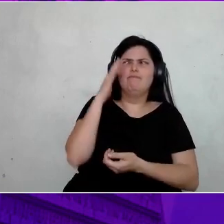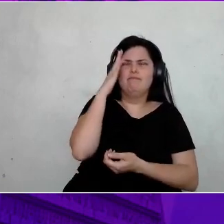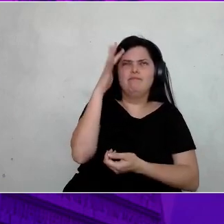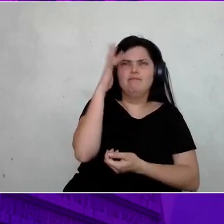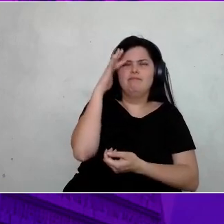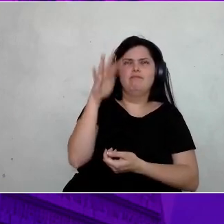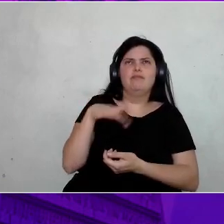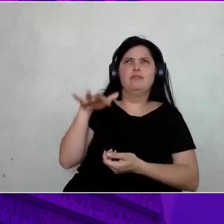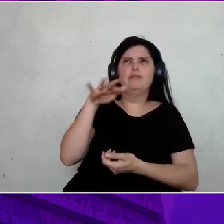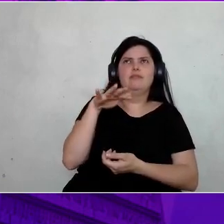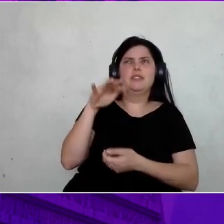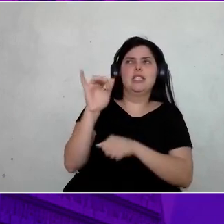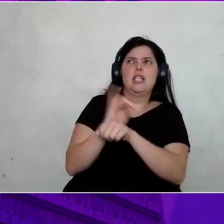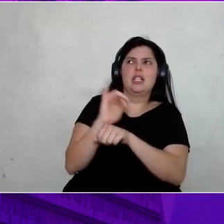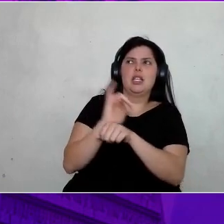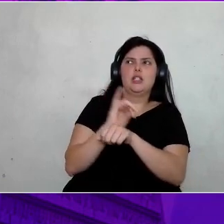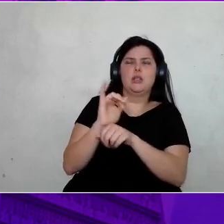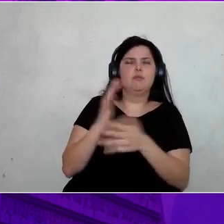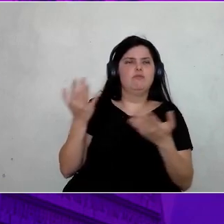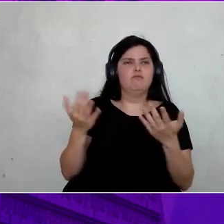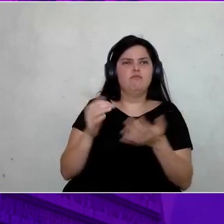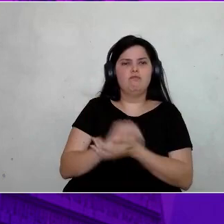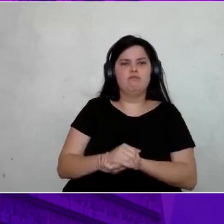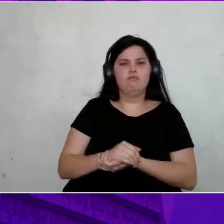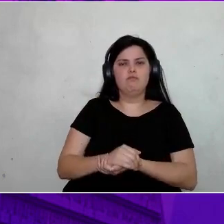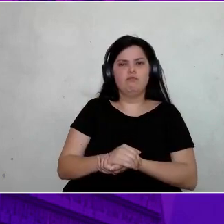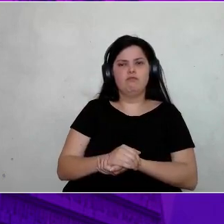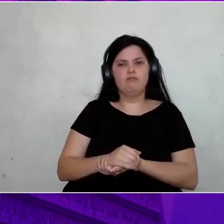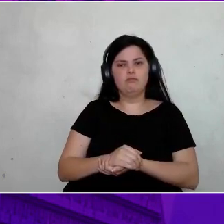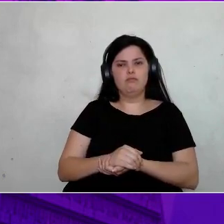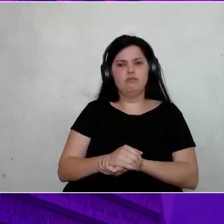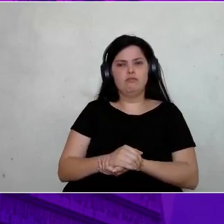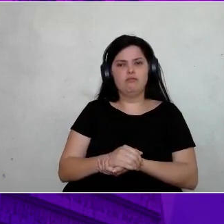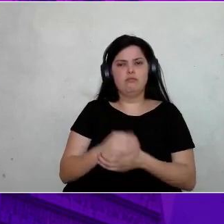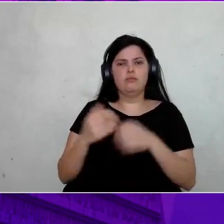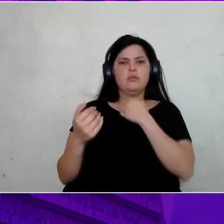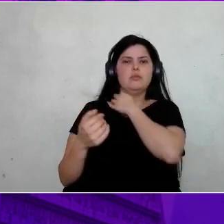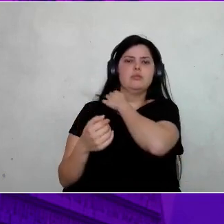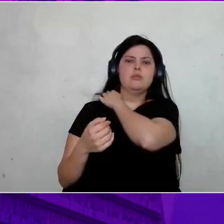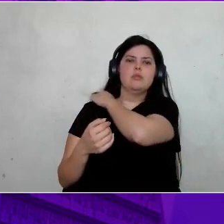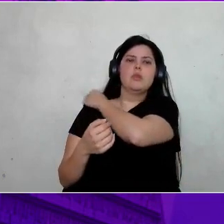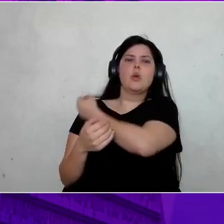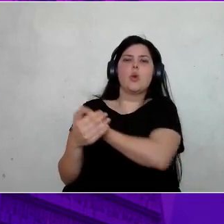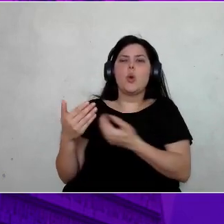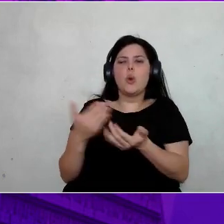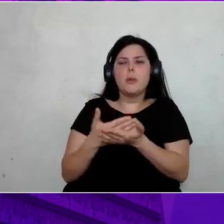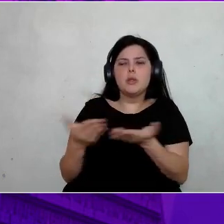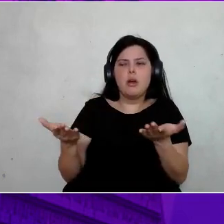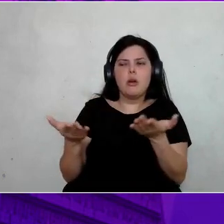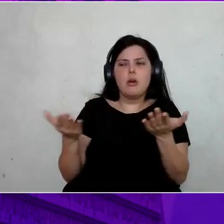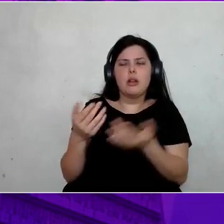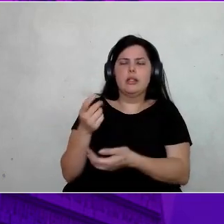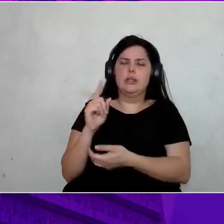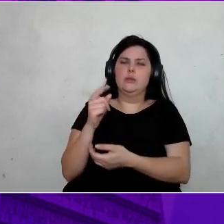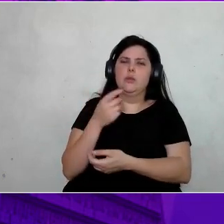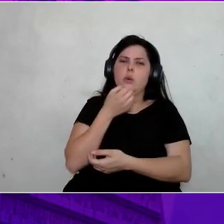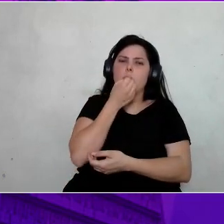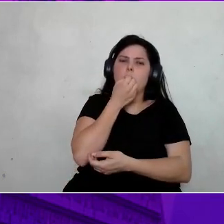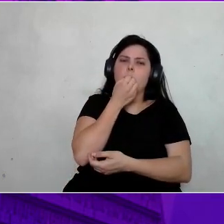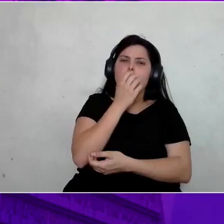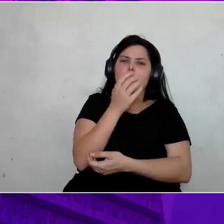nessa estratégia, ela não é algo que ela nasceu dos dias atuais, né? Vamos contar um pouquinho, então, de